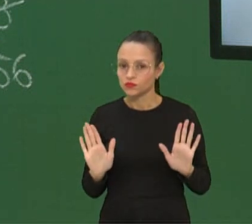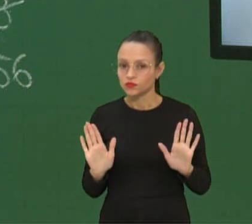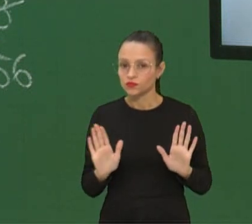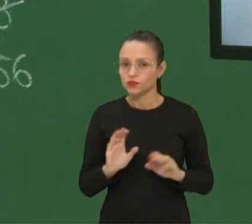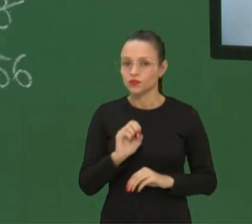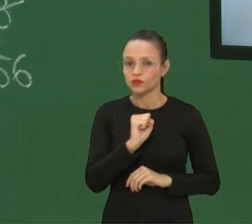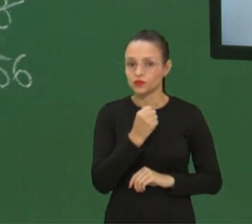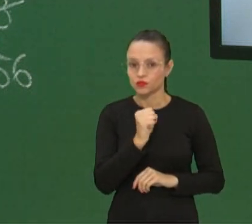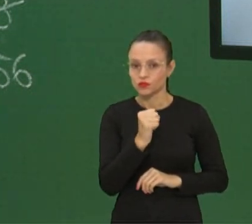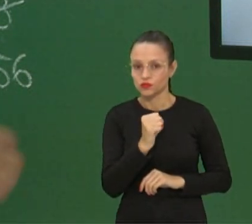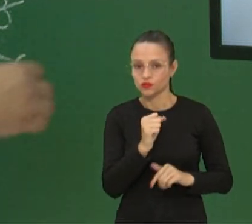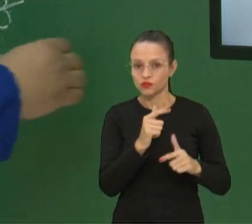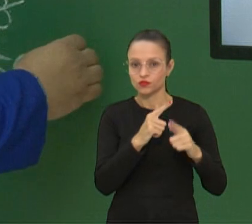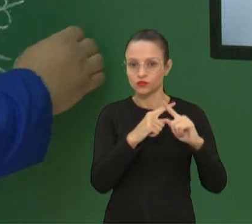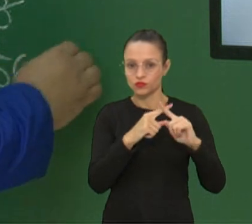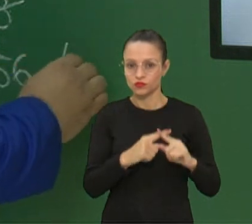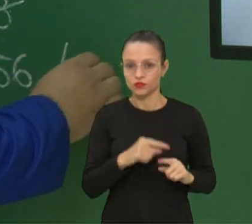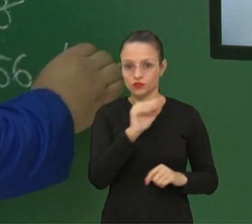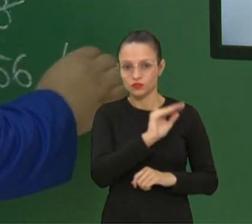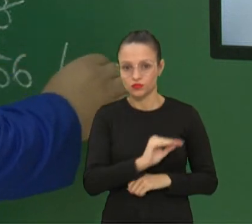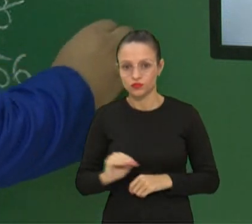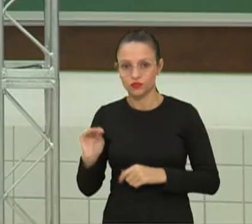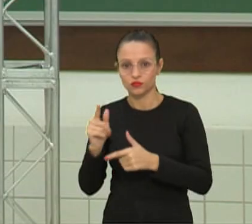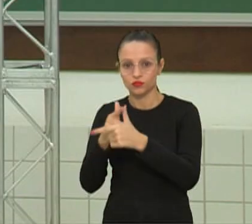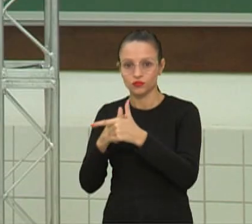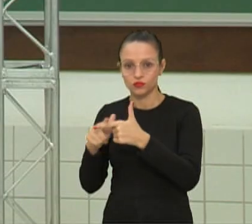está multiplicando, passa para o outro lado dividindo.